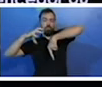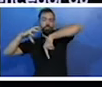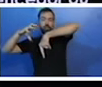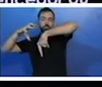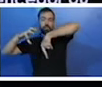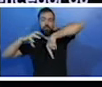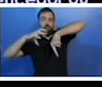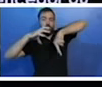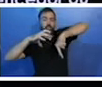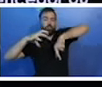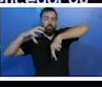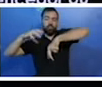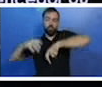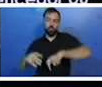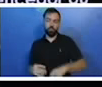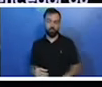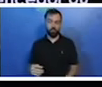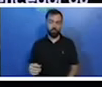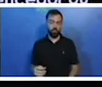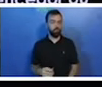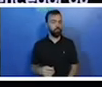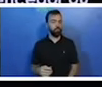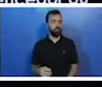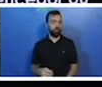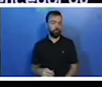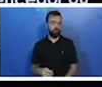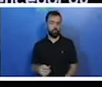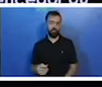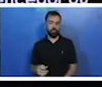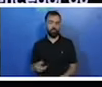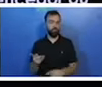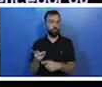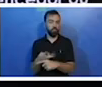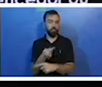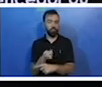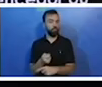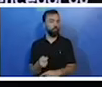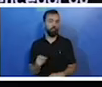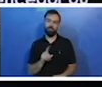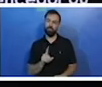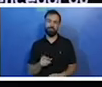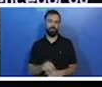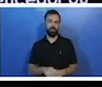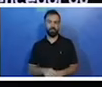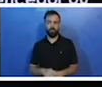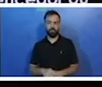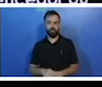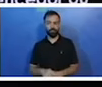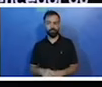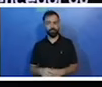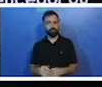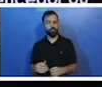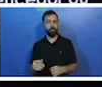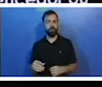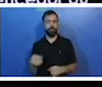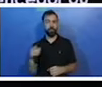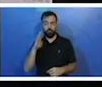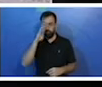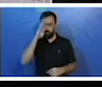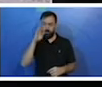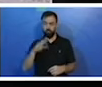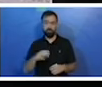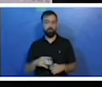de alguns esportes radicais não há vencedor ou perdedor. A vantagem neles é a autossuperação e a emoção.